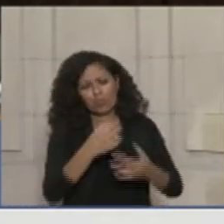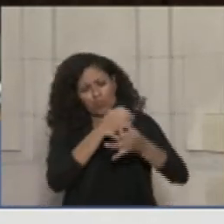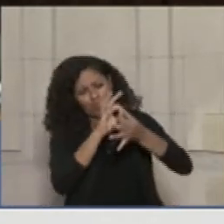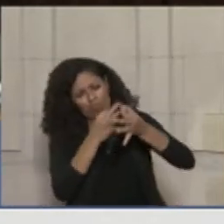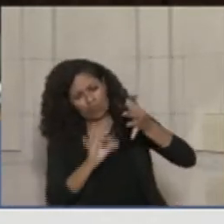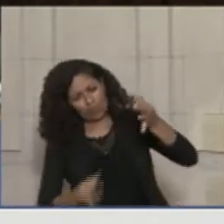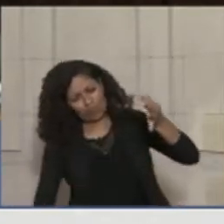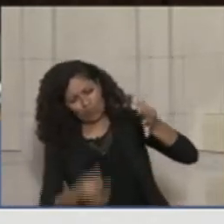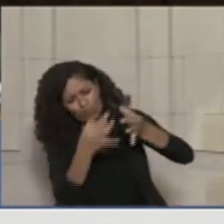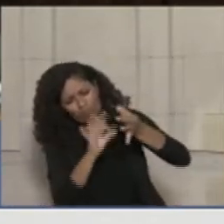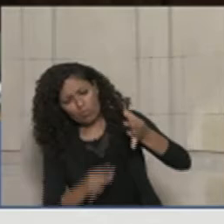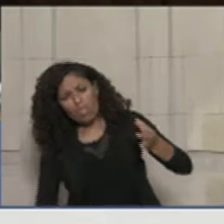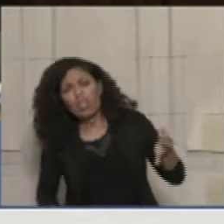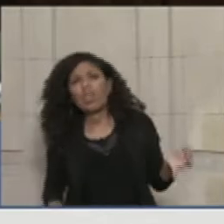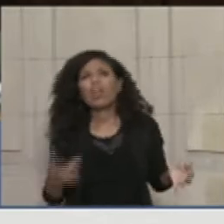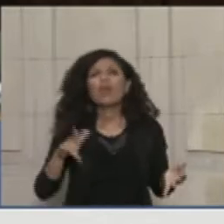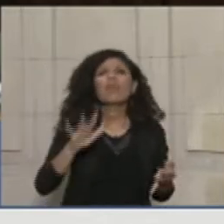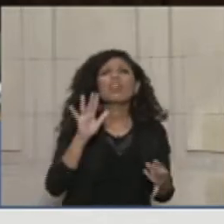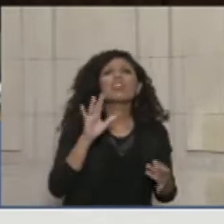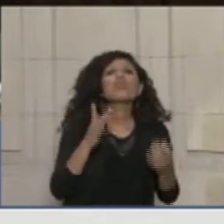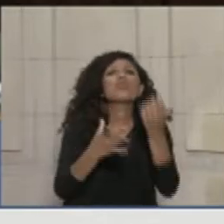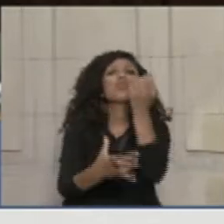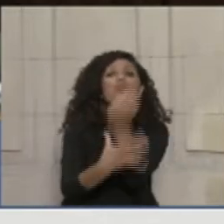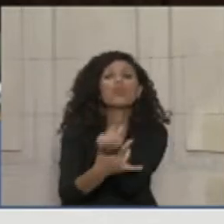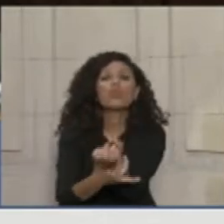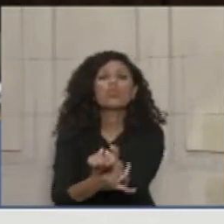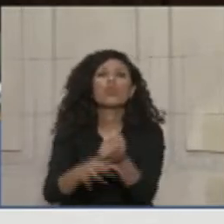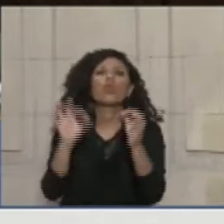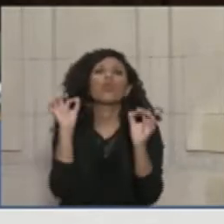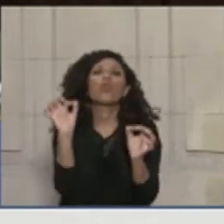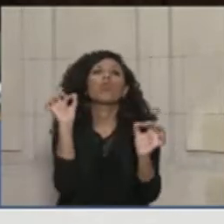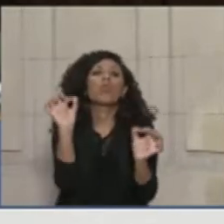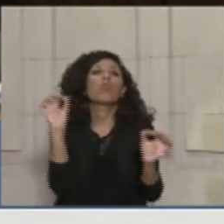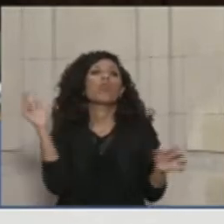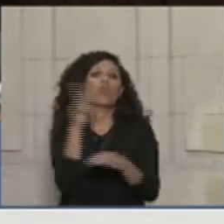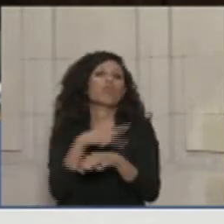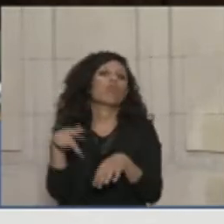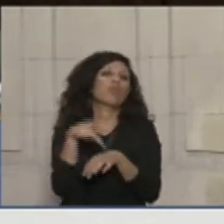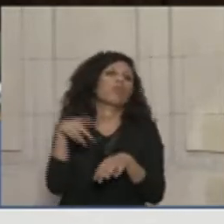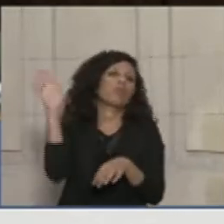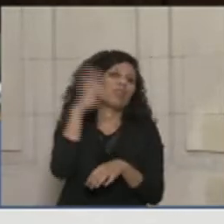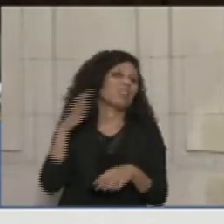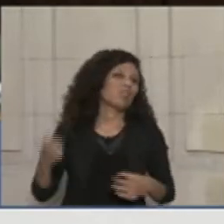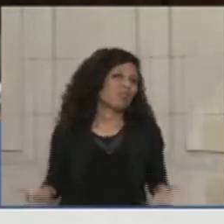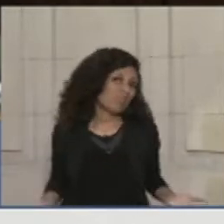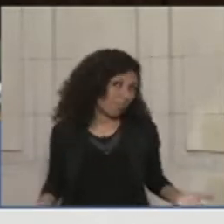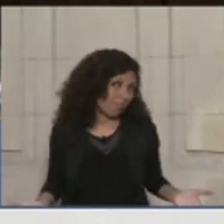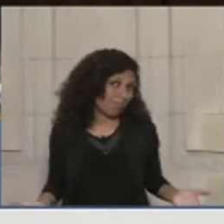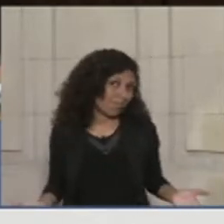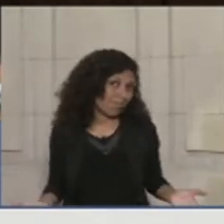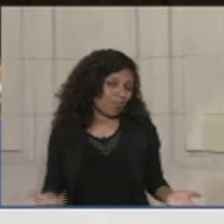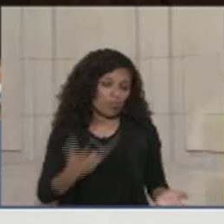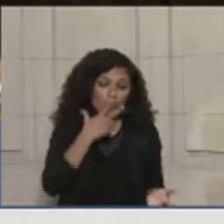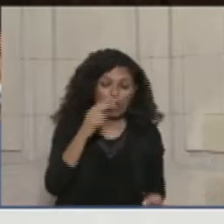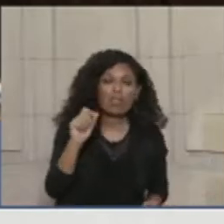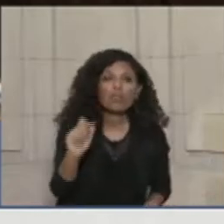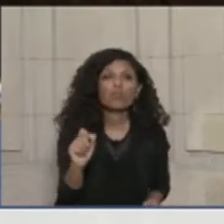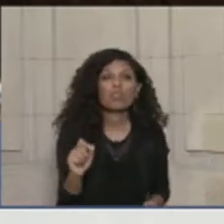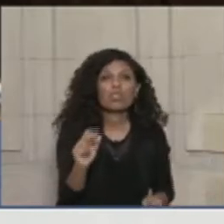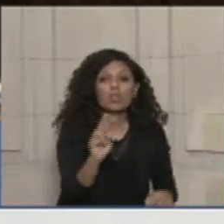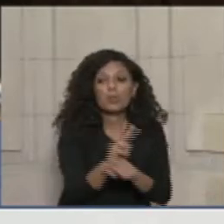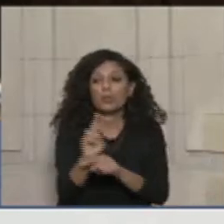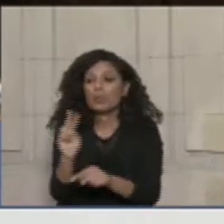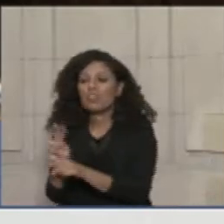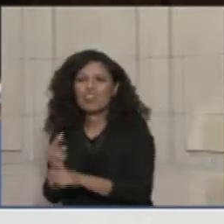não trouxeram nenhuma segurança para a vida dos brasileiros, porque muito pelo contrário, o que está sendo protegido não